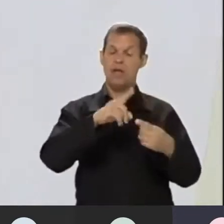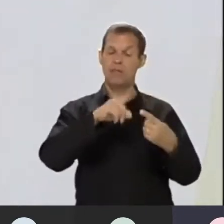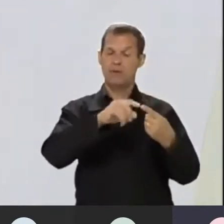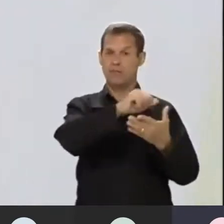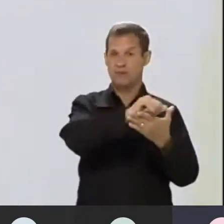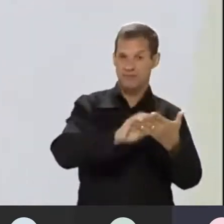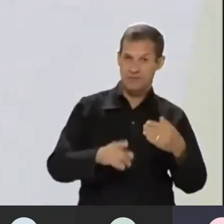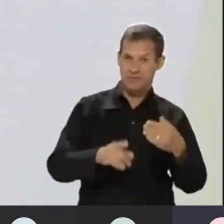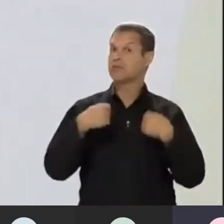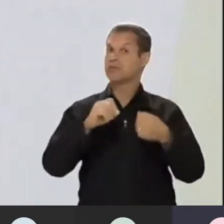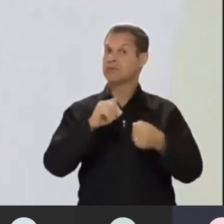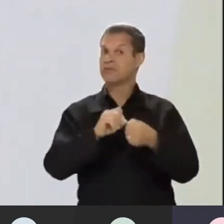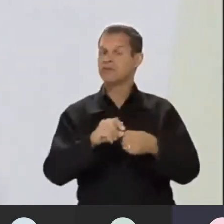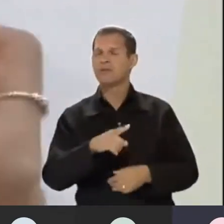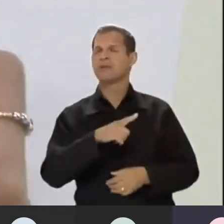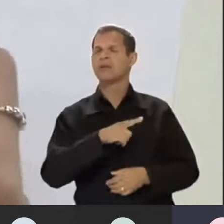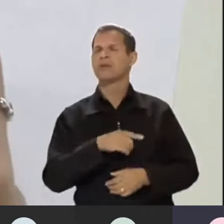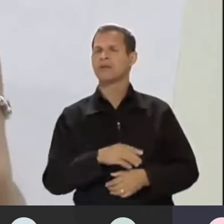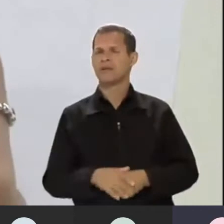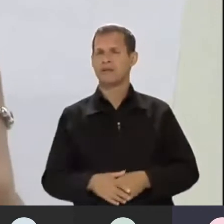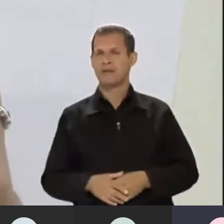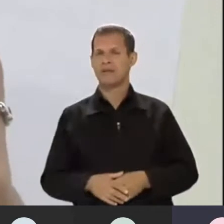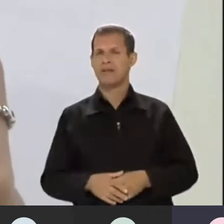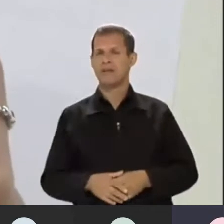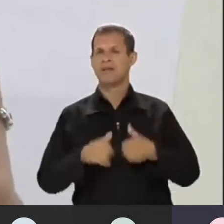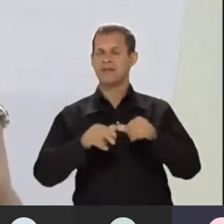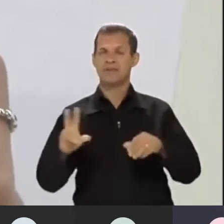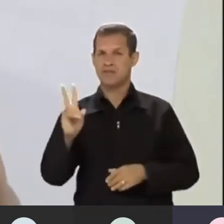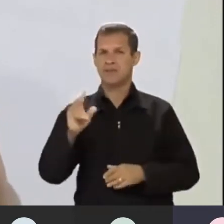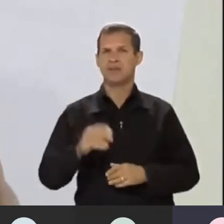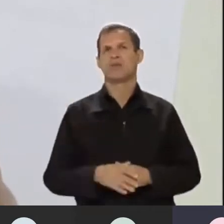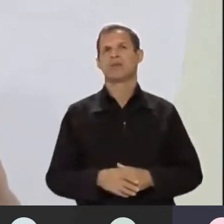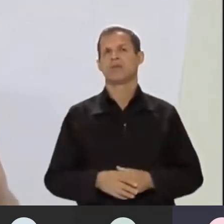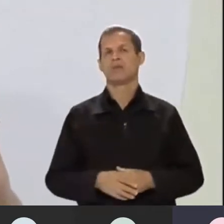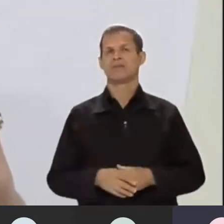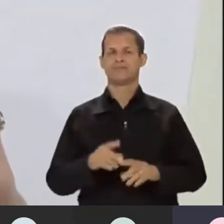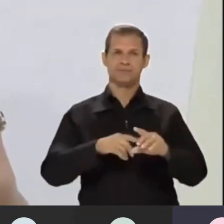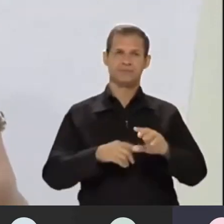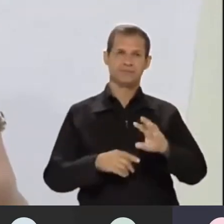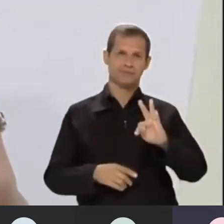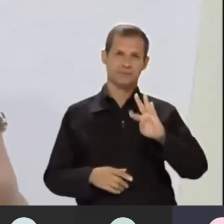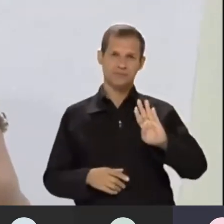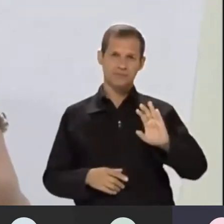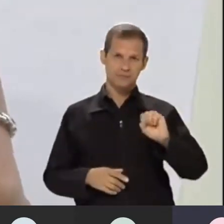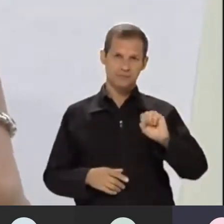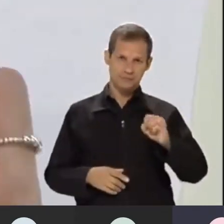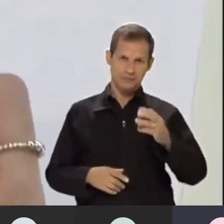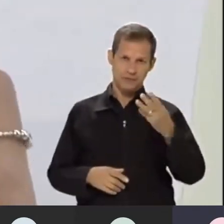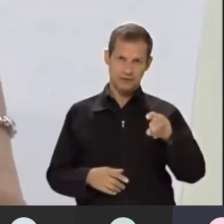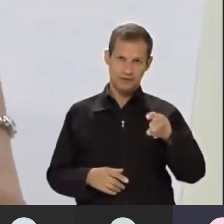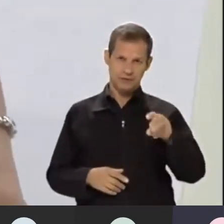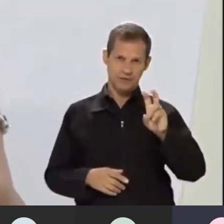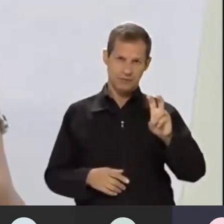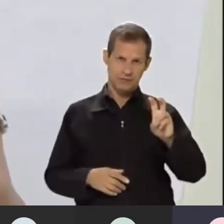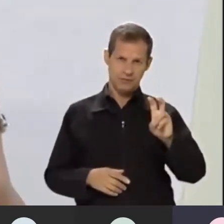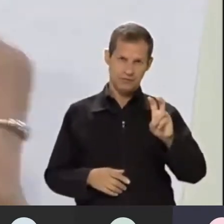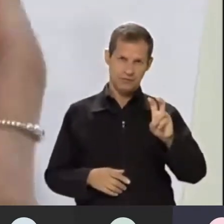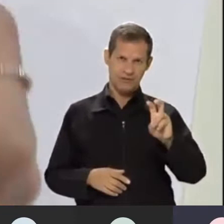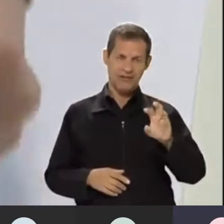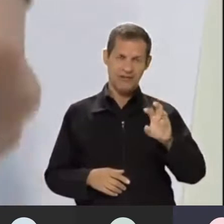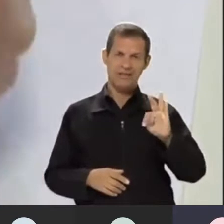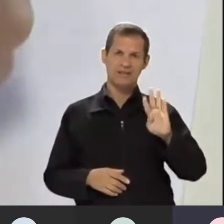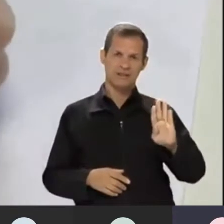Então, para o primeiro exercício que você vai fazer, você vai considerar essas duas variáveis. Temperatura de bulbo seco 34,5,